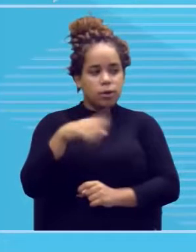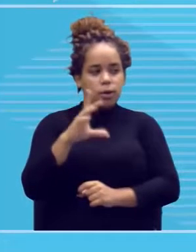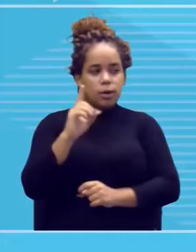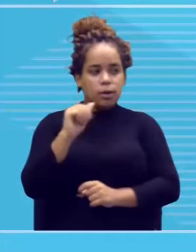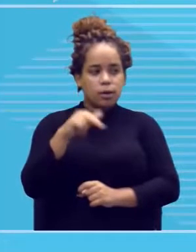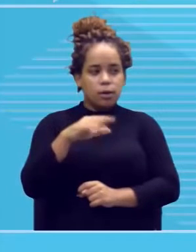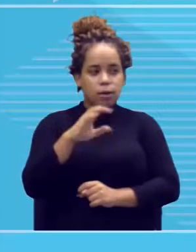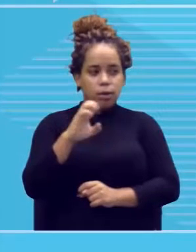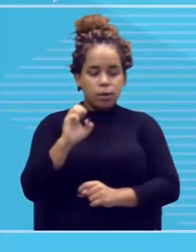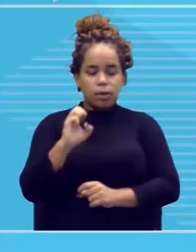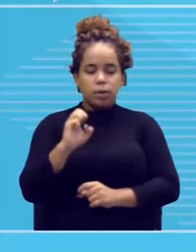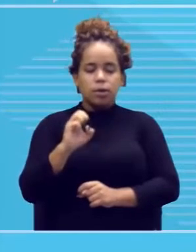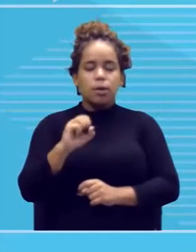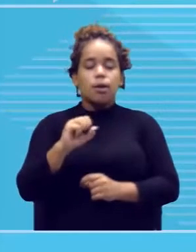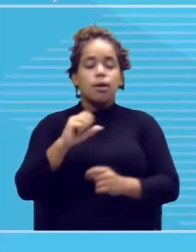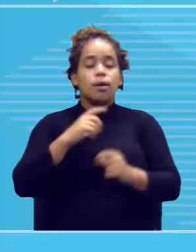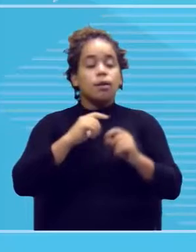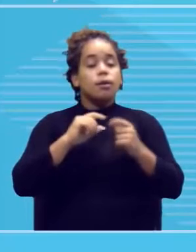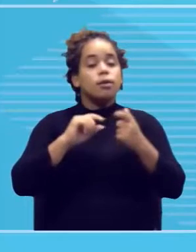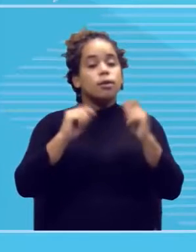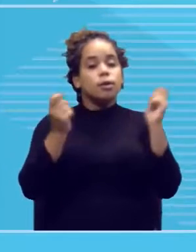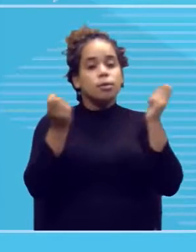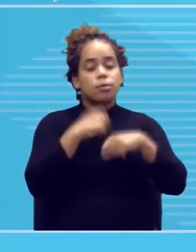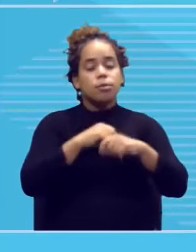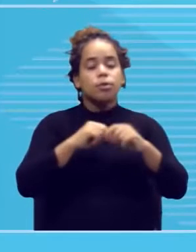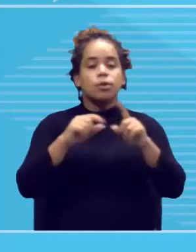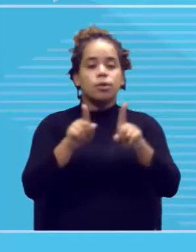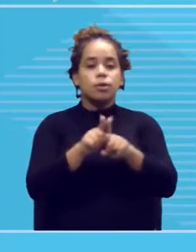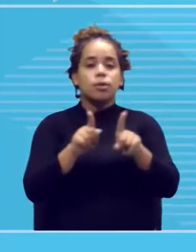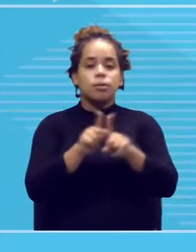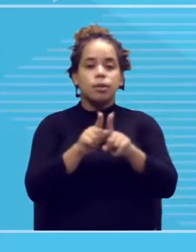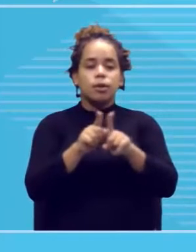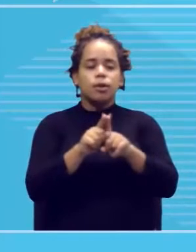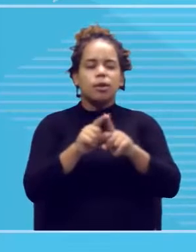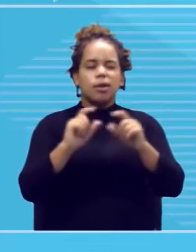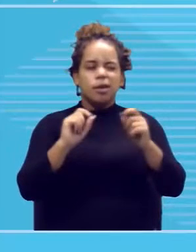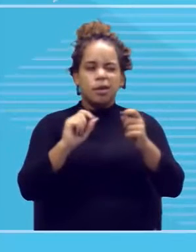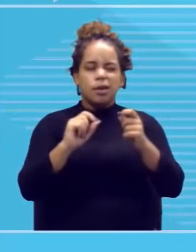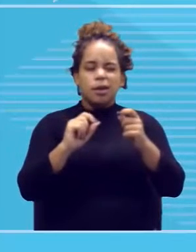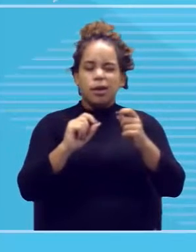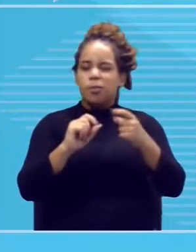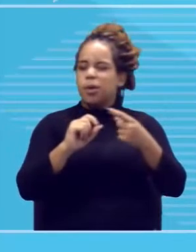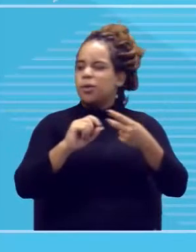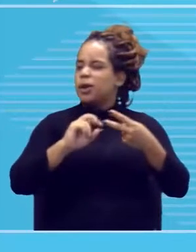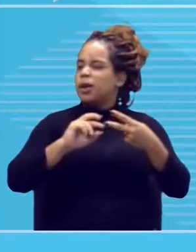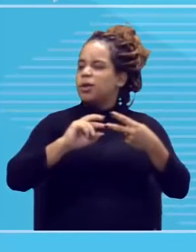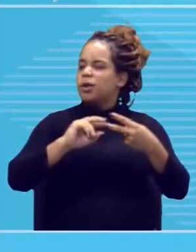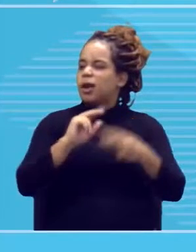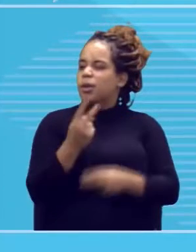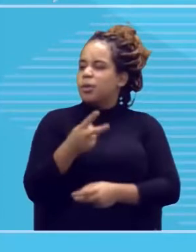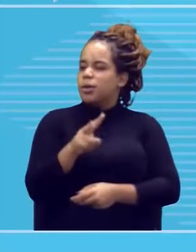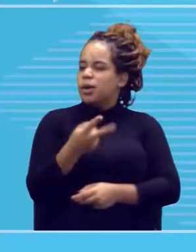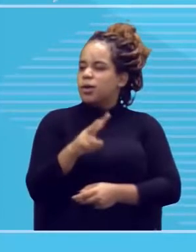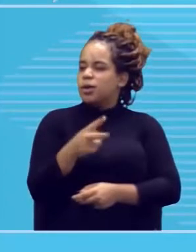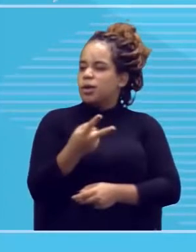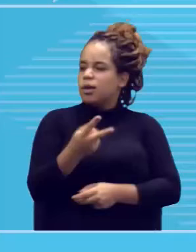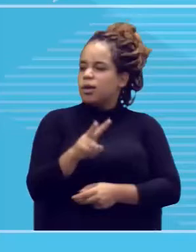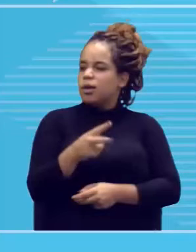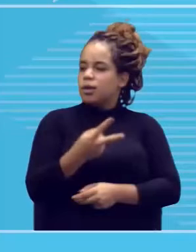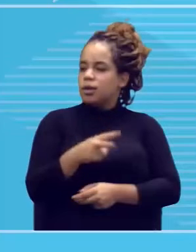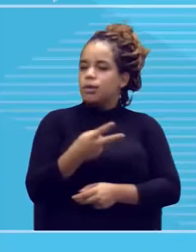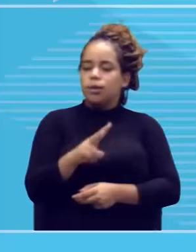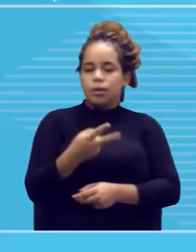ambíguo estamos uma frase que pode ter esses dois significados a depender do nosso contexto da situação